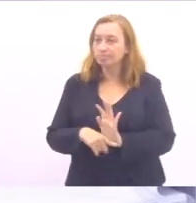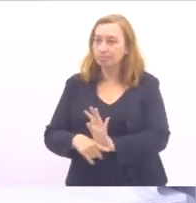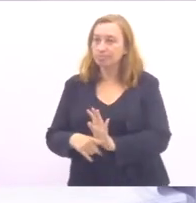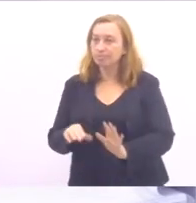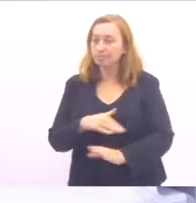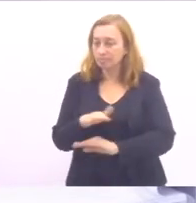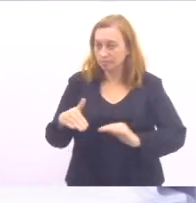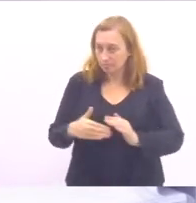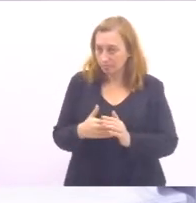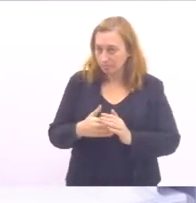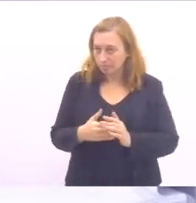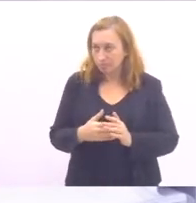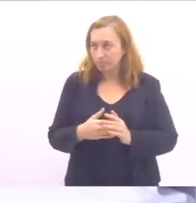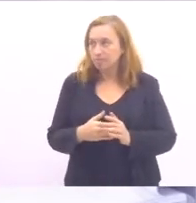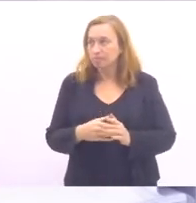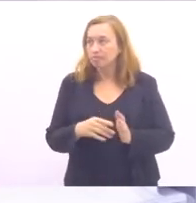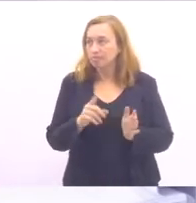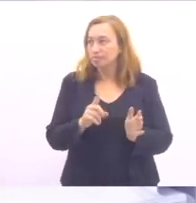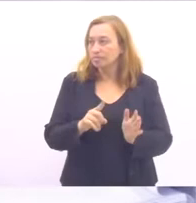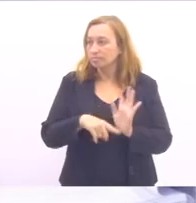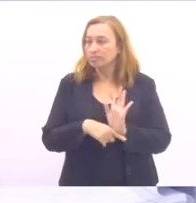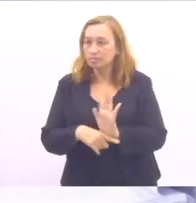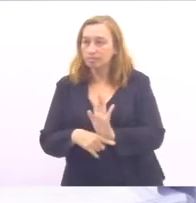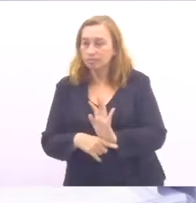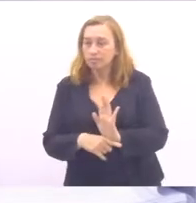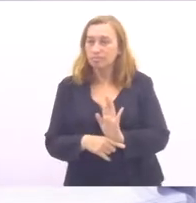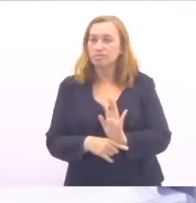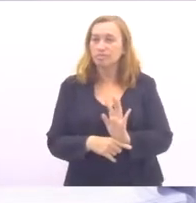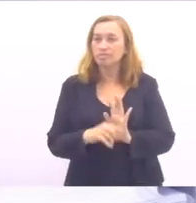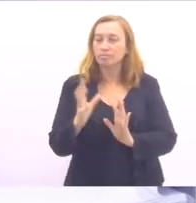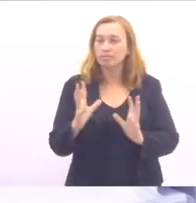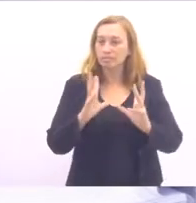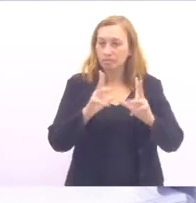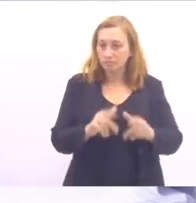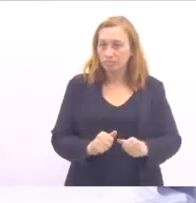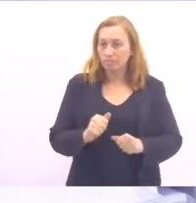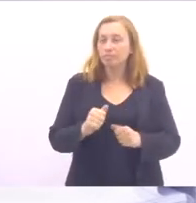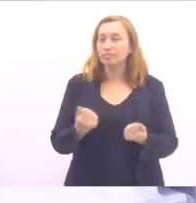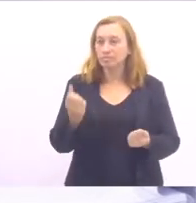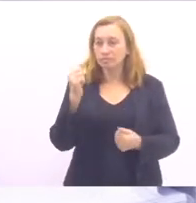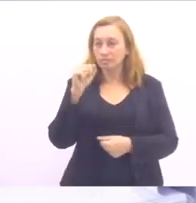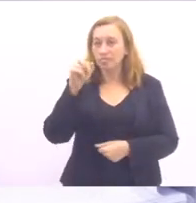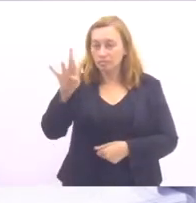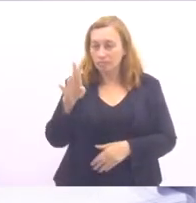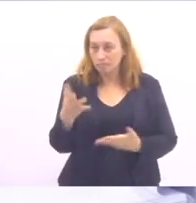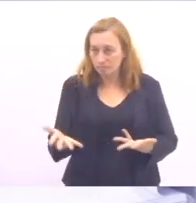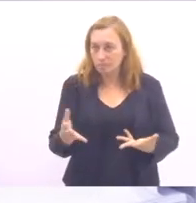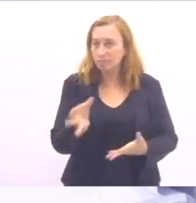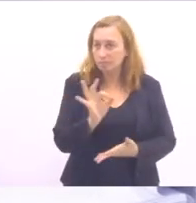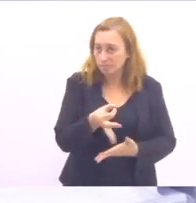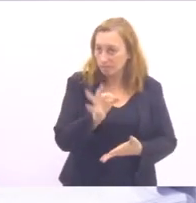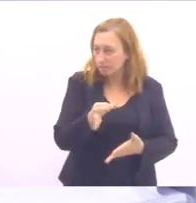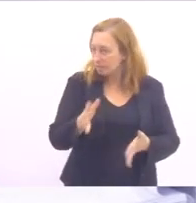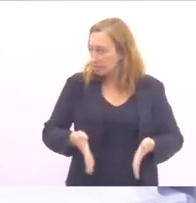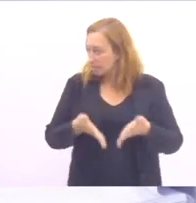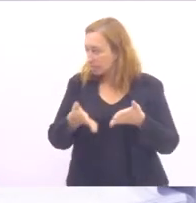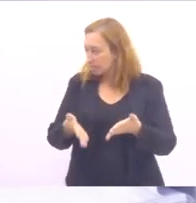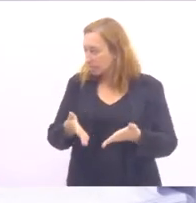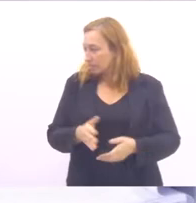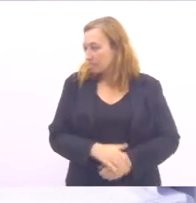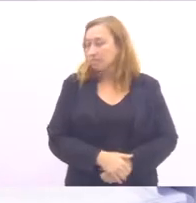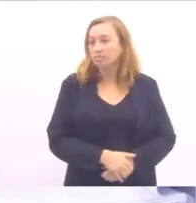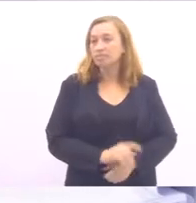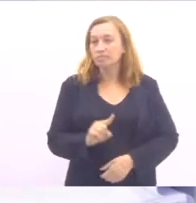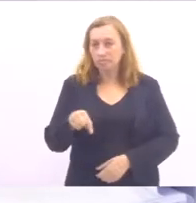as emissões de poluição legal, aquela que é feita dentro da lei. Então, para isso, tem que destinar gratuitamente, e